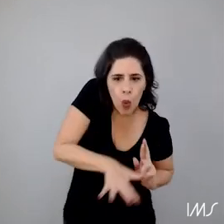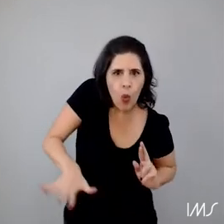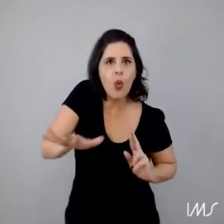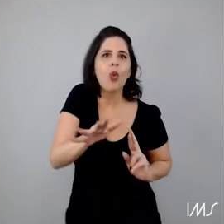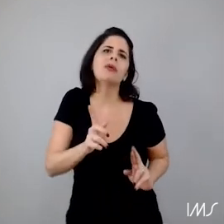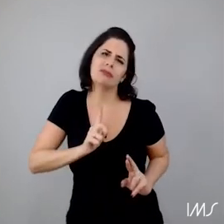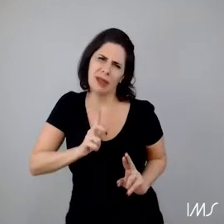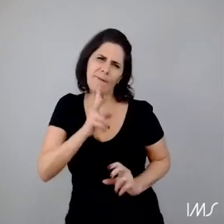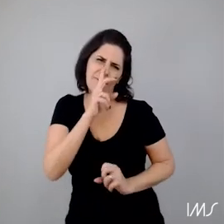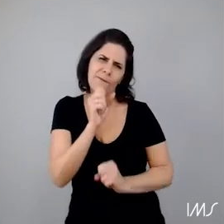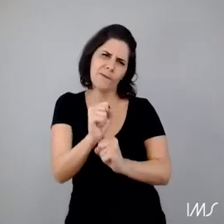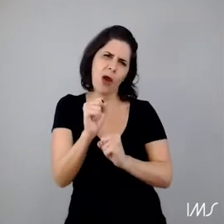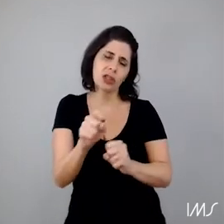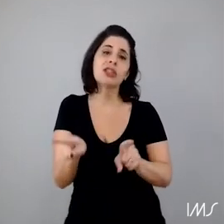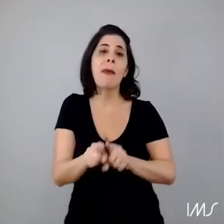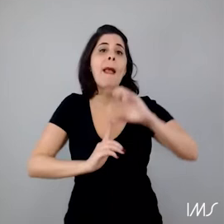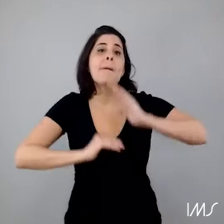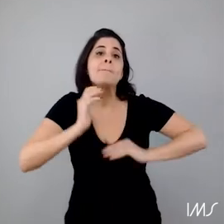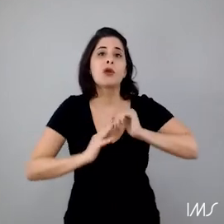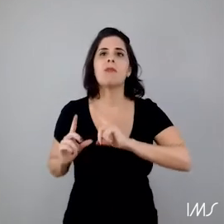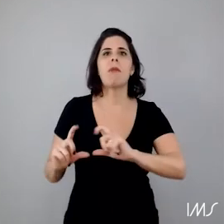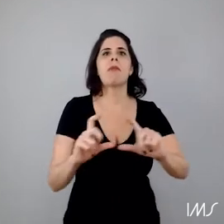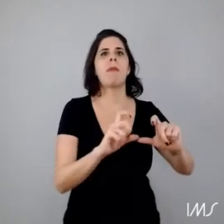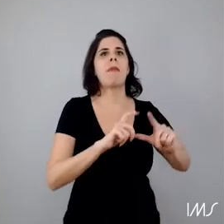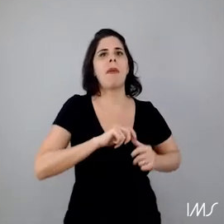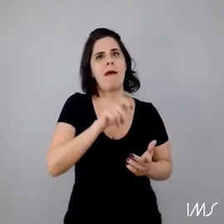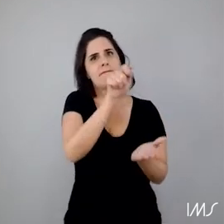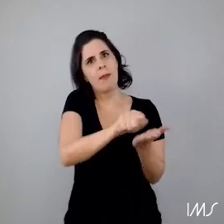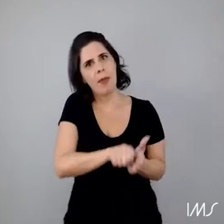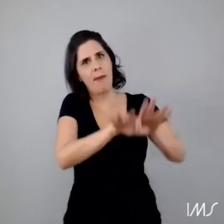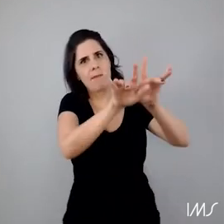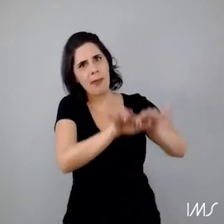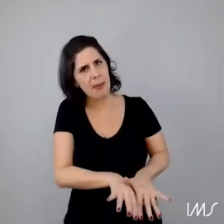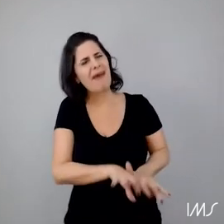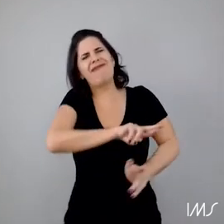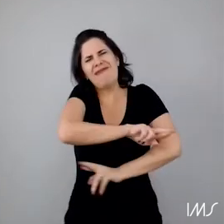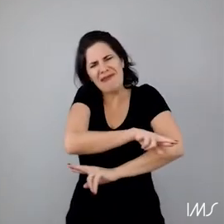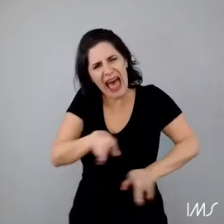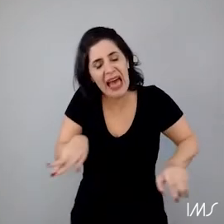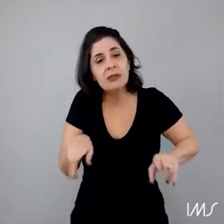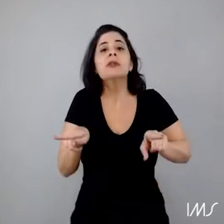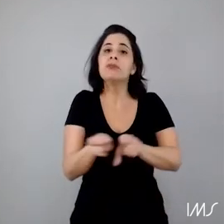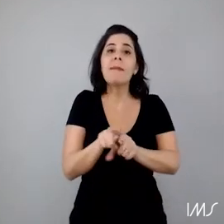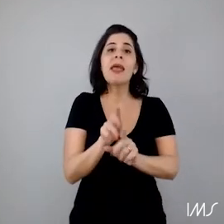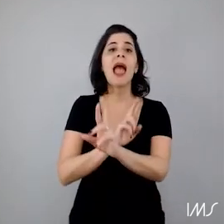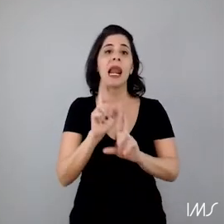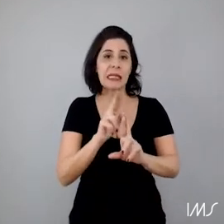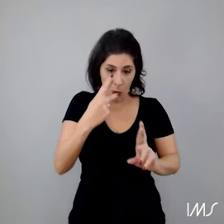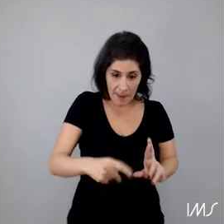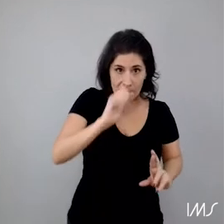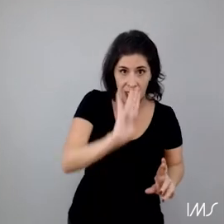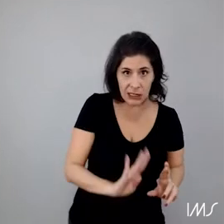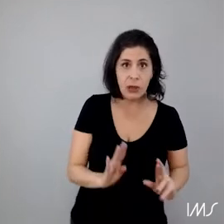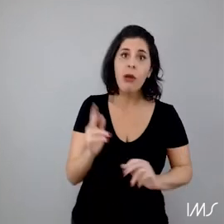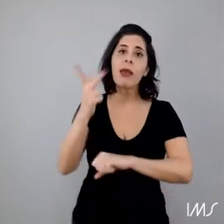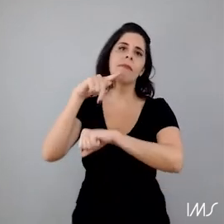né, tanto no Brasil quanto fora. E o arquivo é revelador disso, né, suas correspondências, a documentação em torno